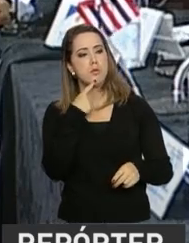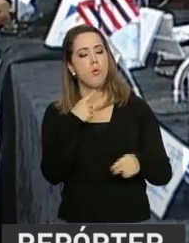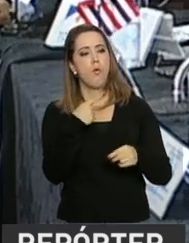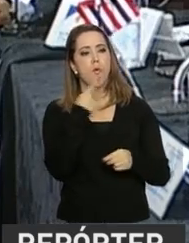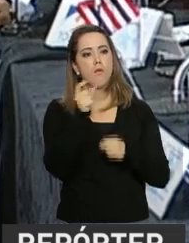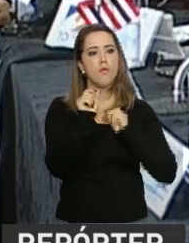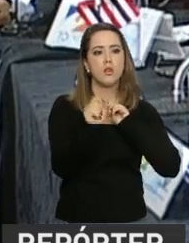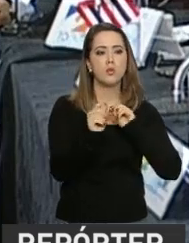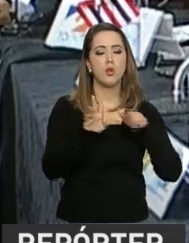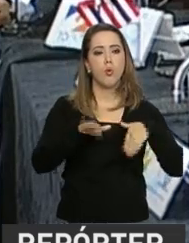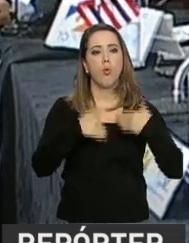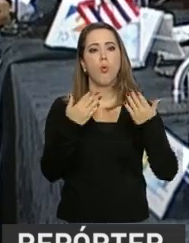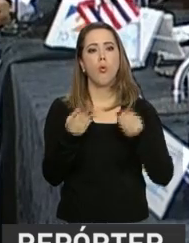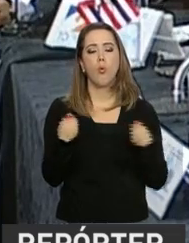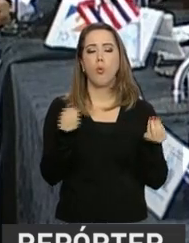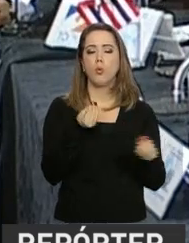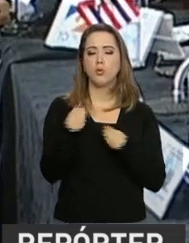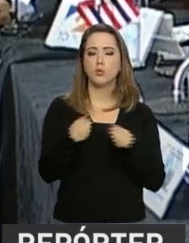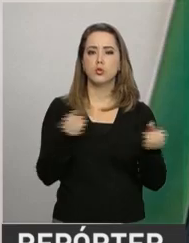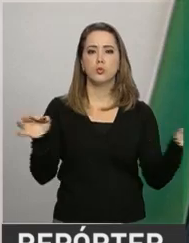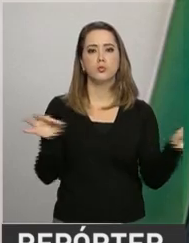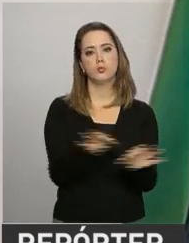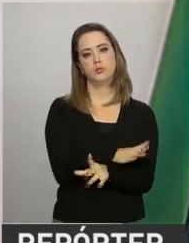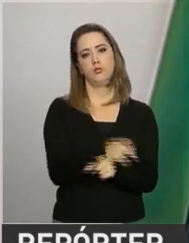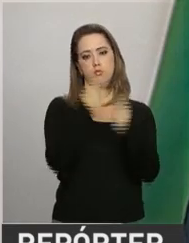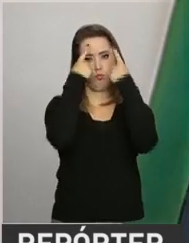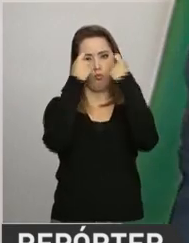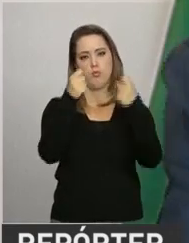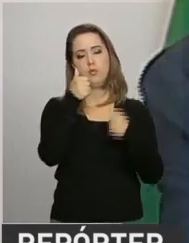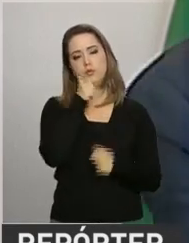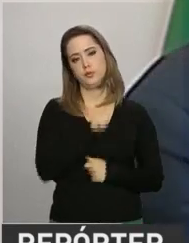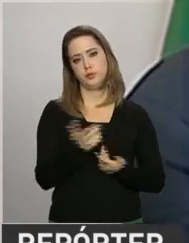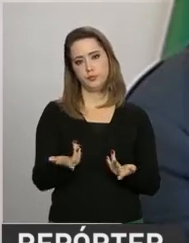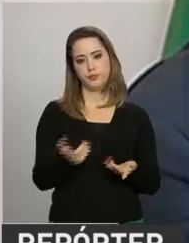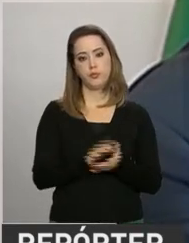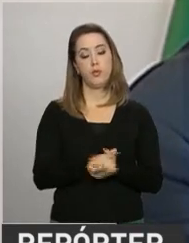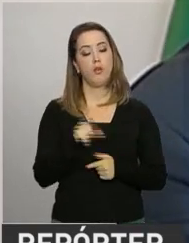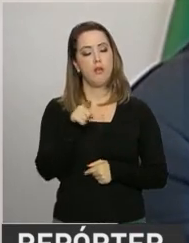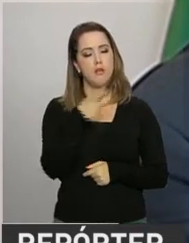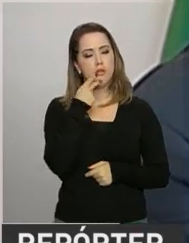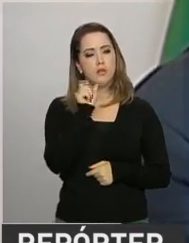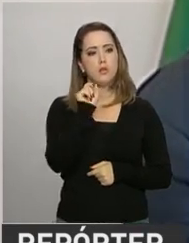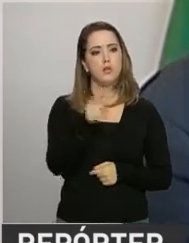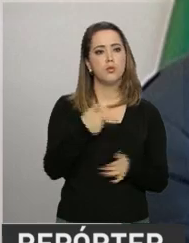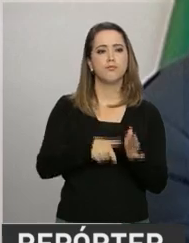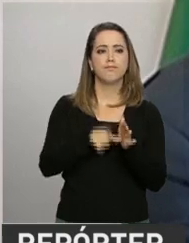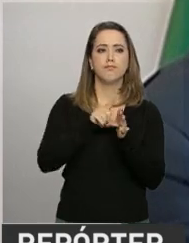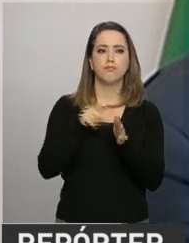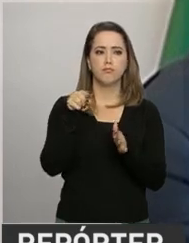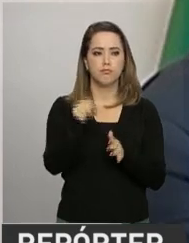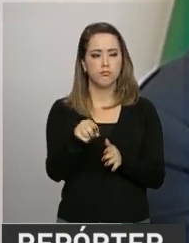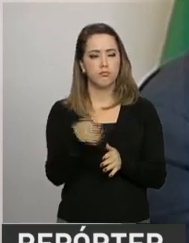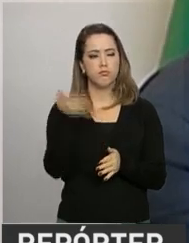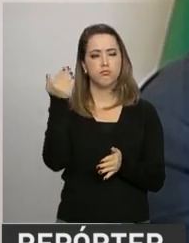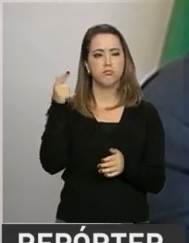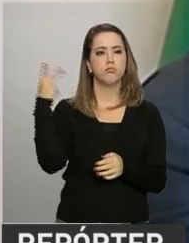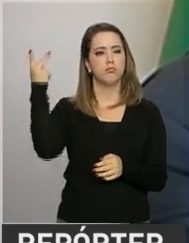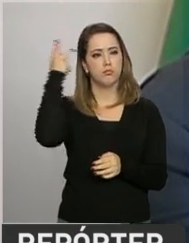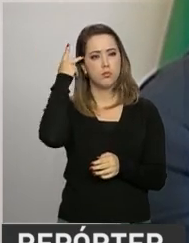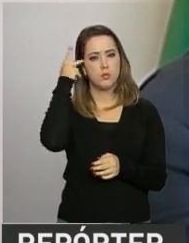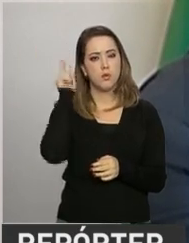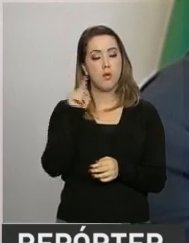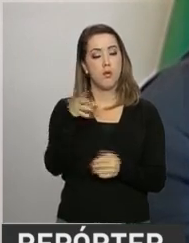para acabar com a violência contra mulher temer lembrou que durante sua gestão como Secretário de Segurança Pública de São